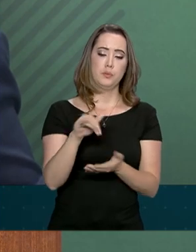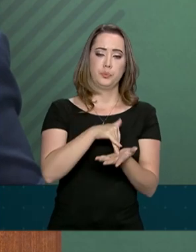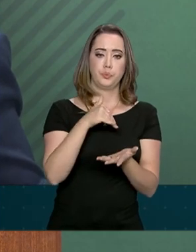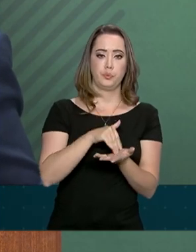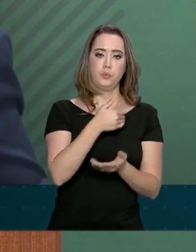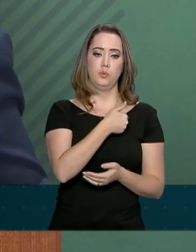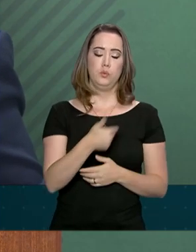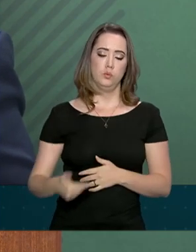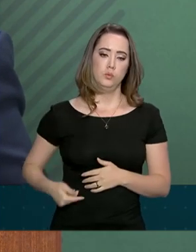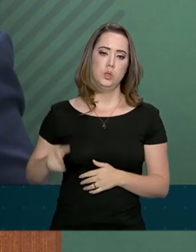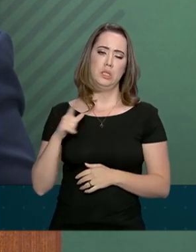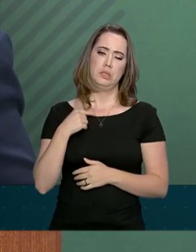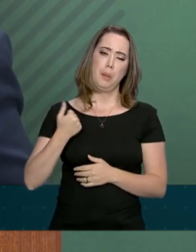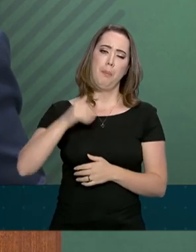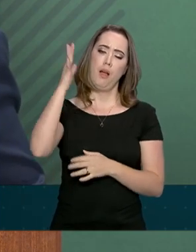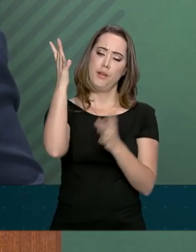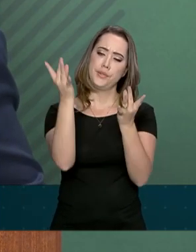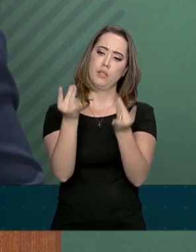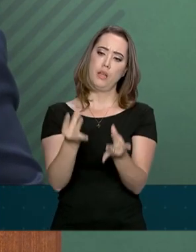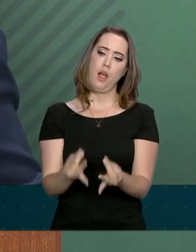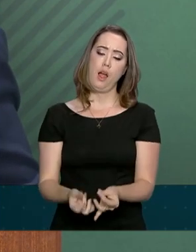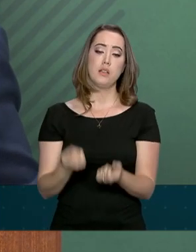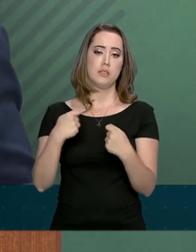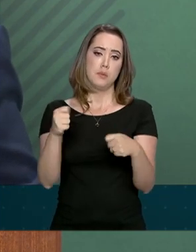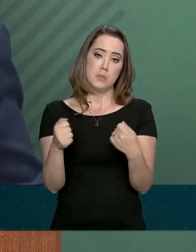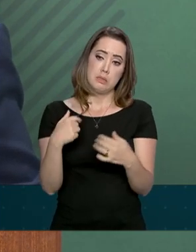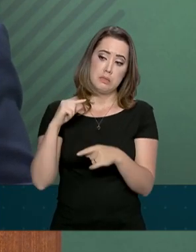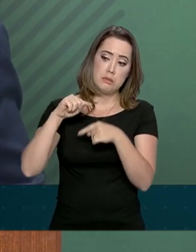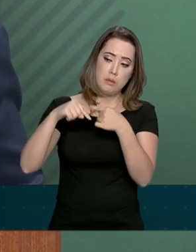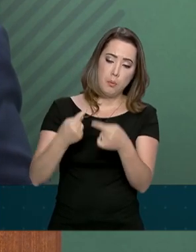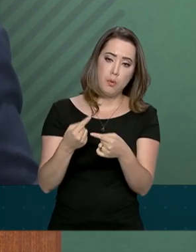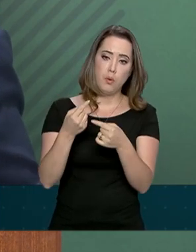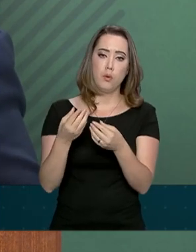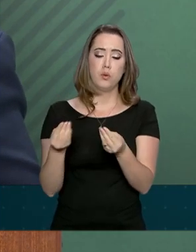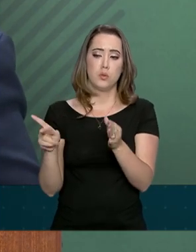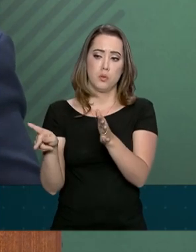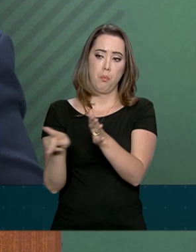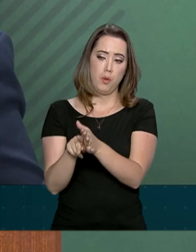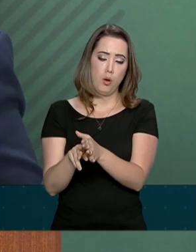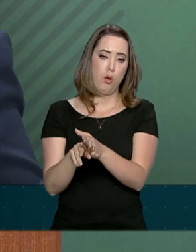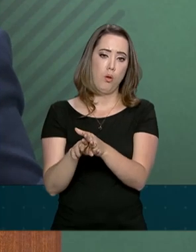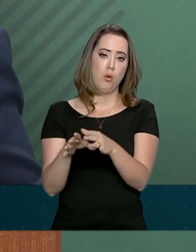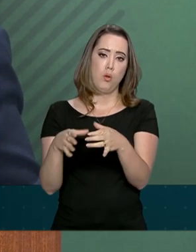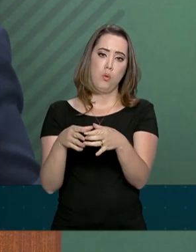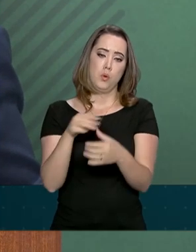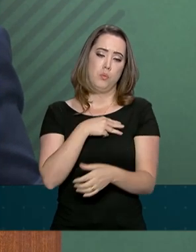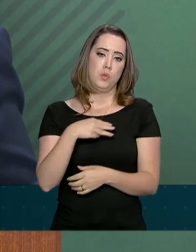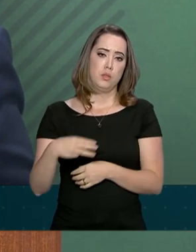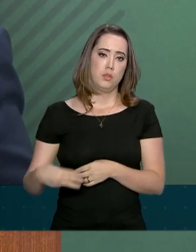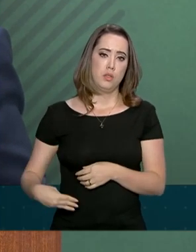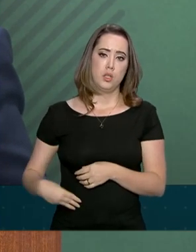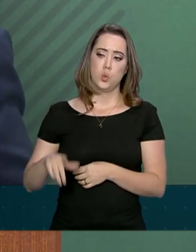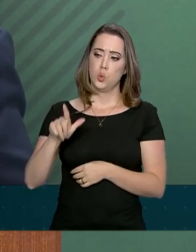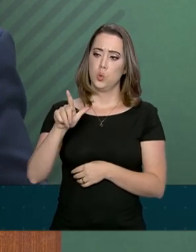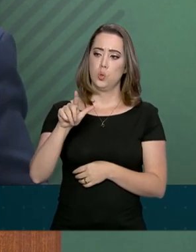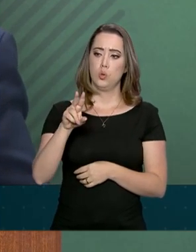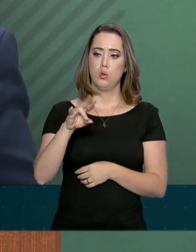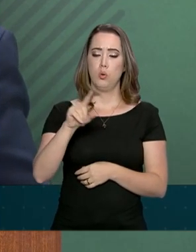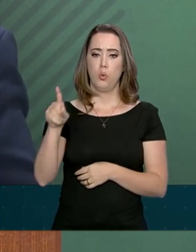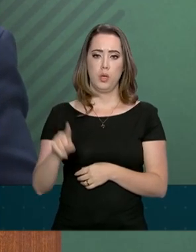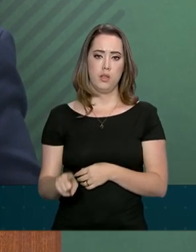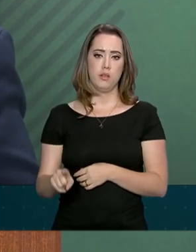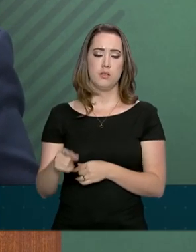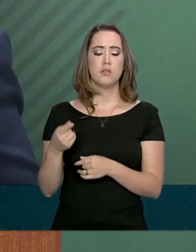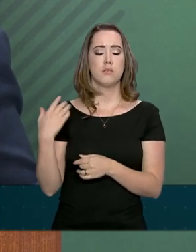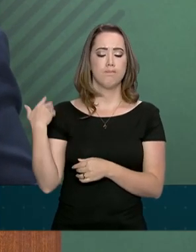maior ea condução desse contexto maior é da alçada do do senhor ministro luiz eduardo que vem